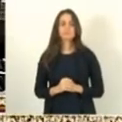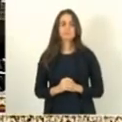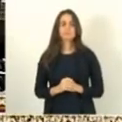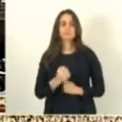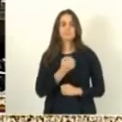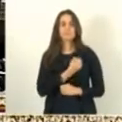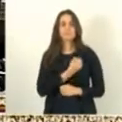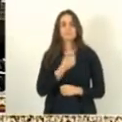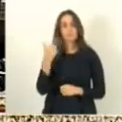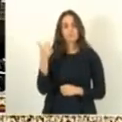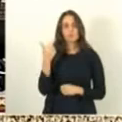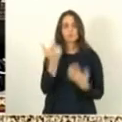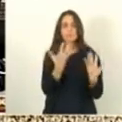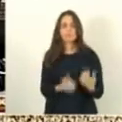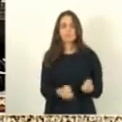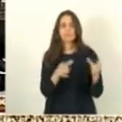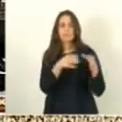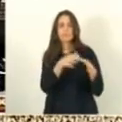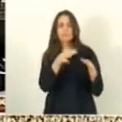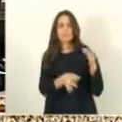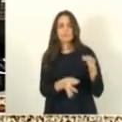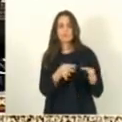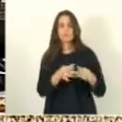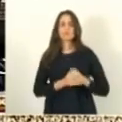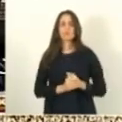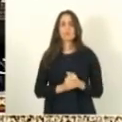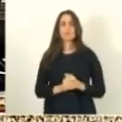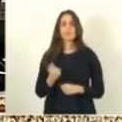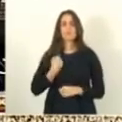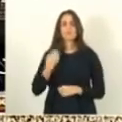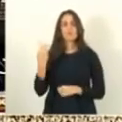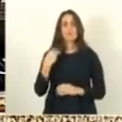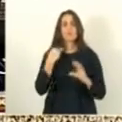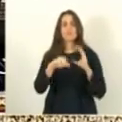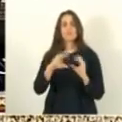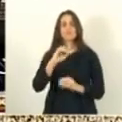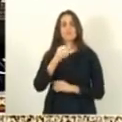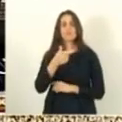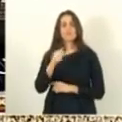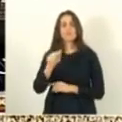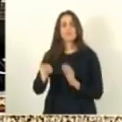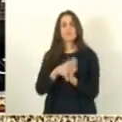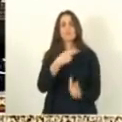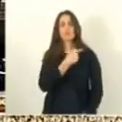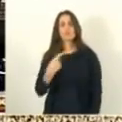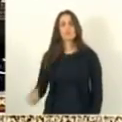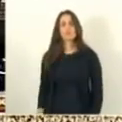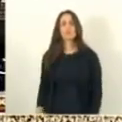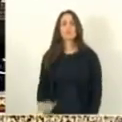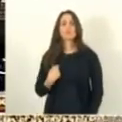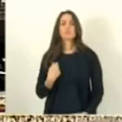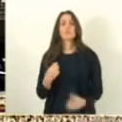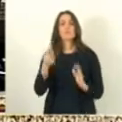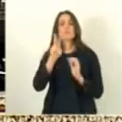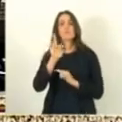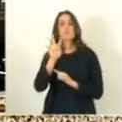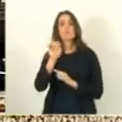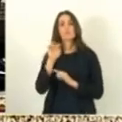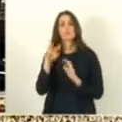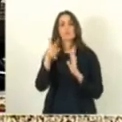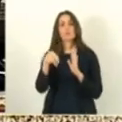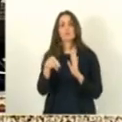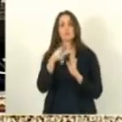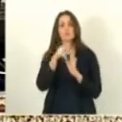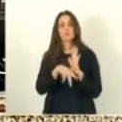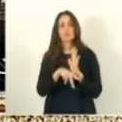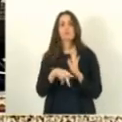Item 2. Ciente à Comissão de Justiça. 3. Item 3. Mensagem 027 do governador do estado, encaminhando veto total ao projeto de lei. Ciente à